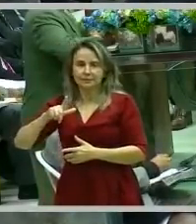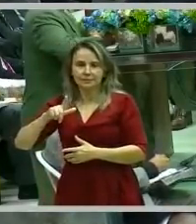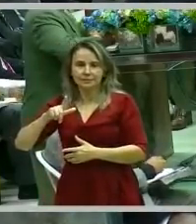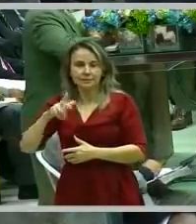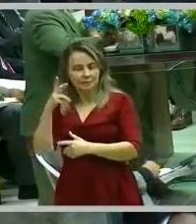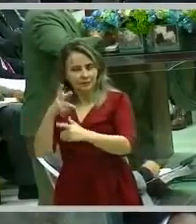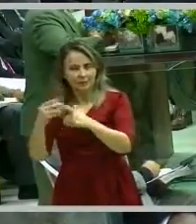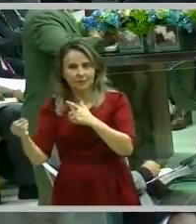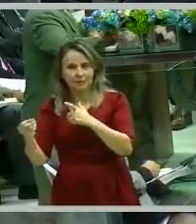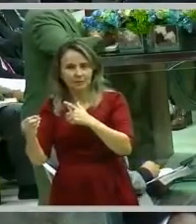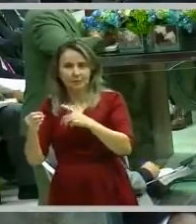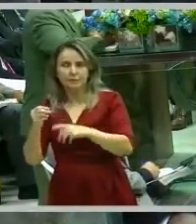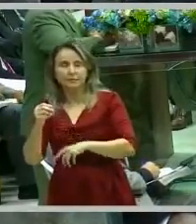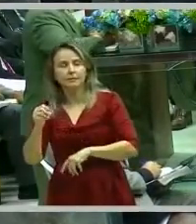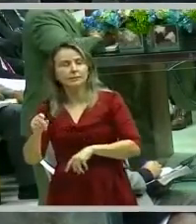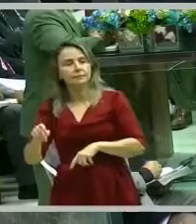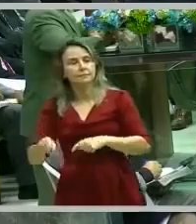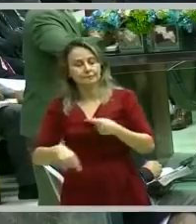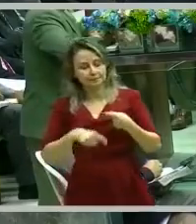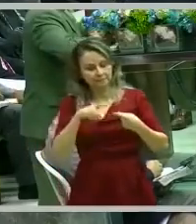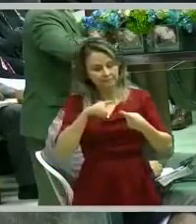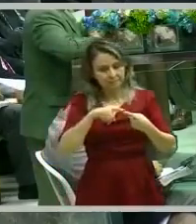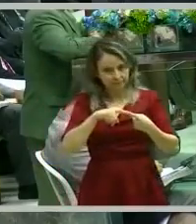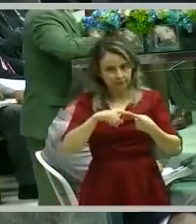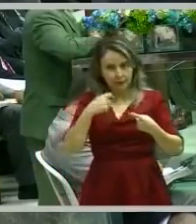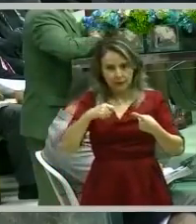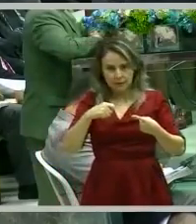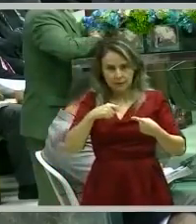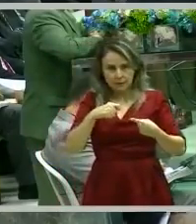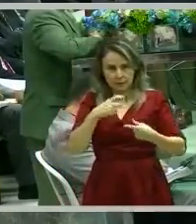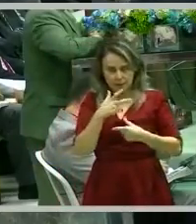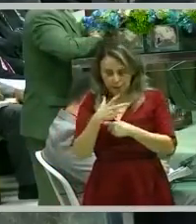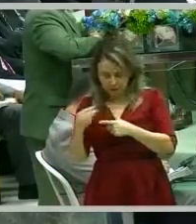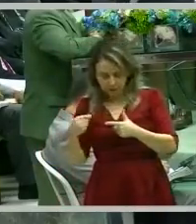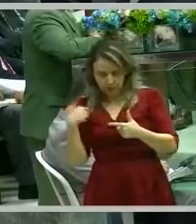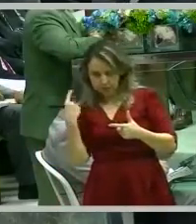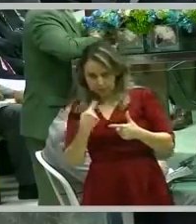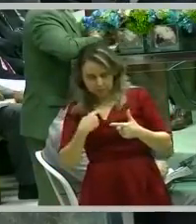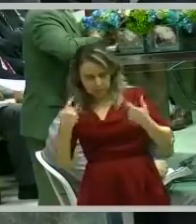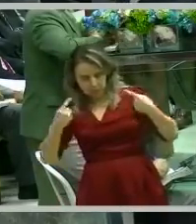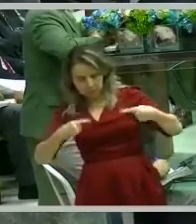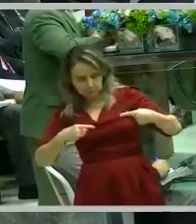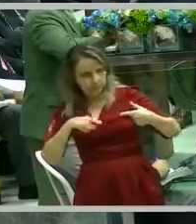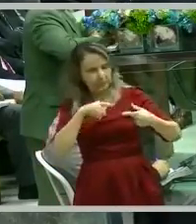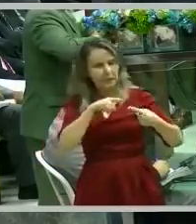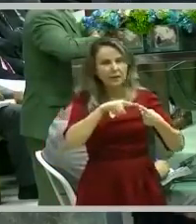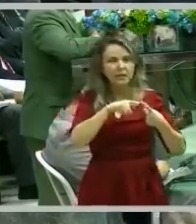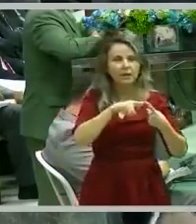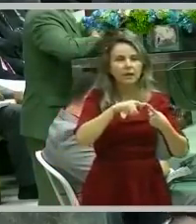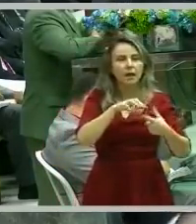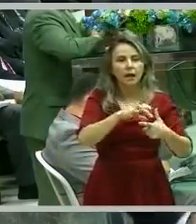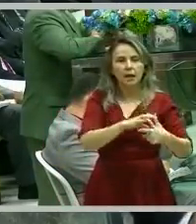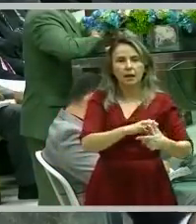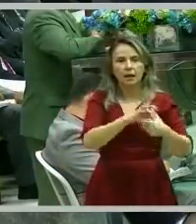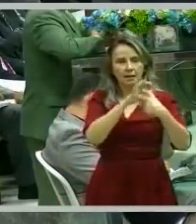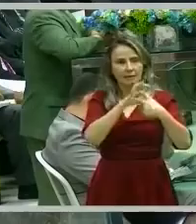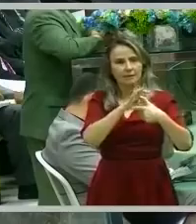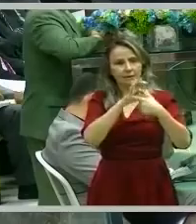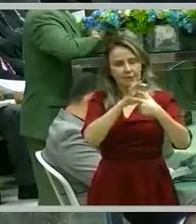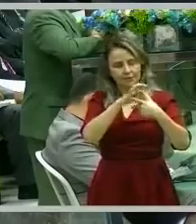que vencer: o mundo, aliás, a carne, o diabo e o mundo. Primeiro você vence a carne e o